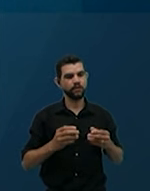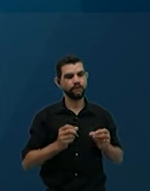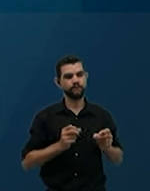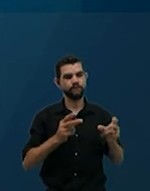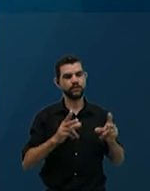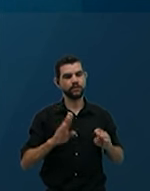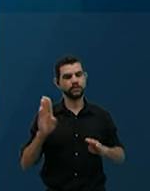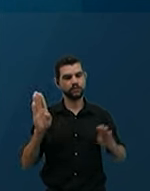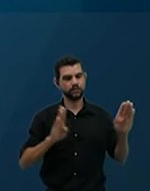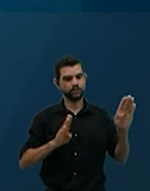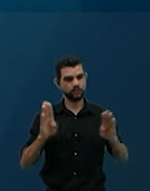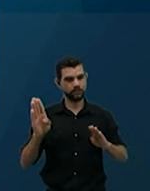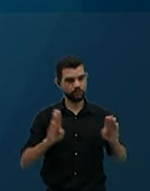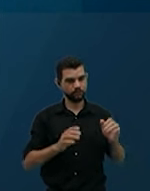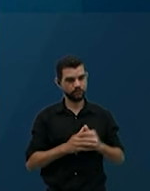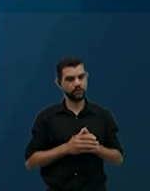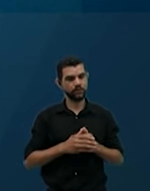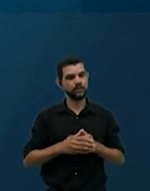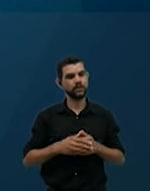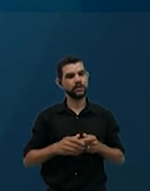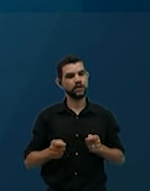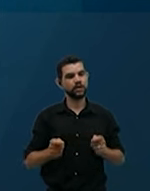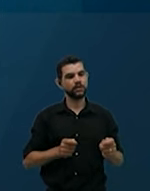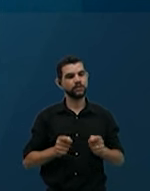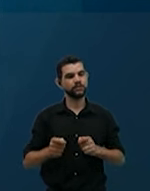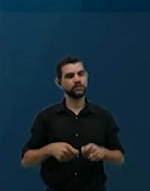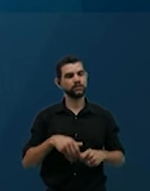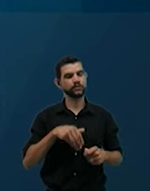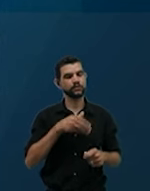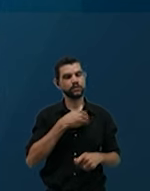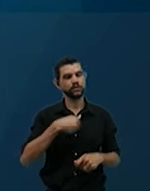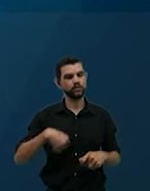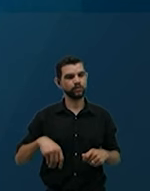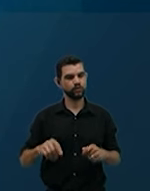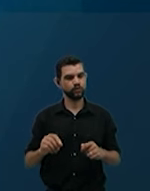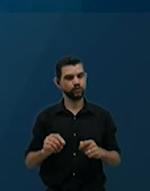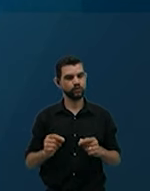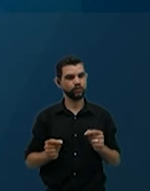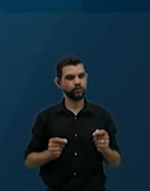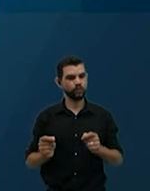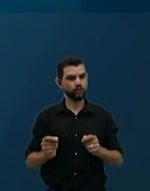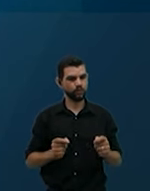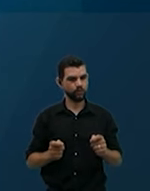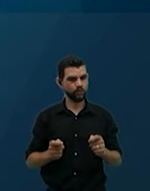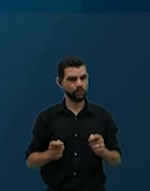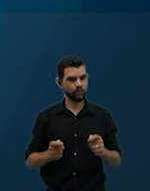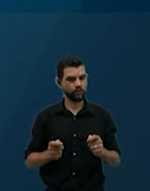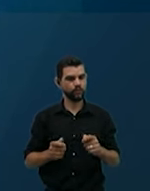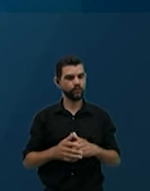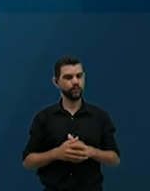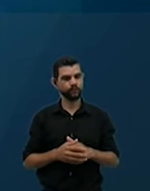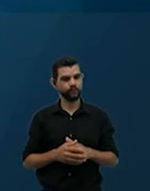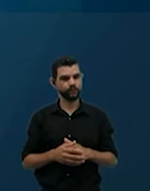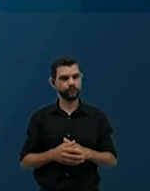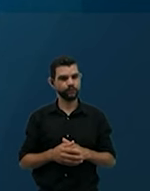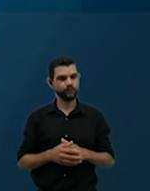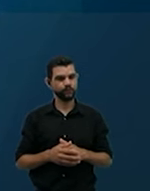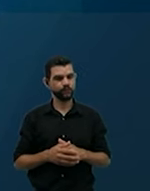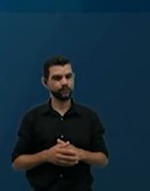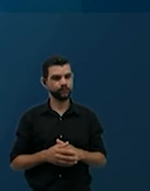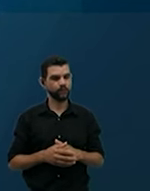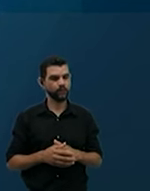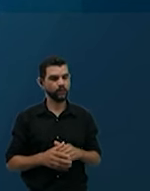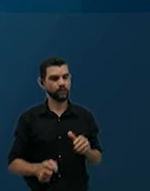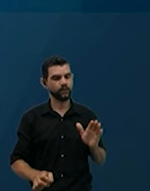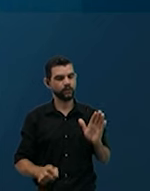de recursos públicos, assim como os incontestáveis leilões judiciais, cujo edital